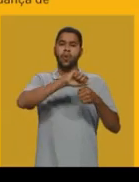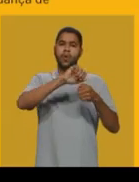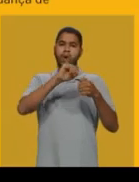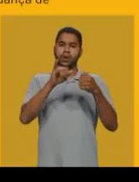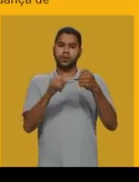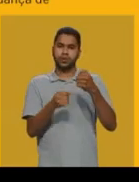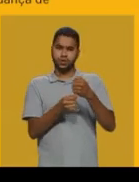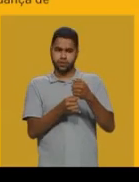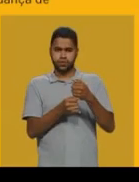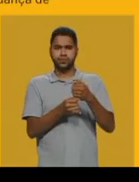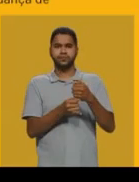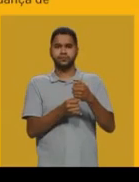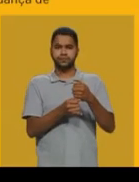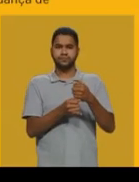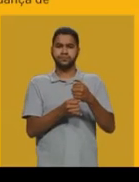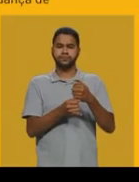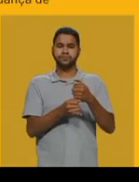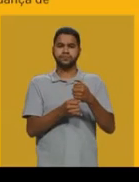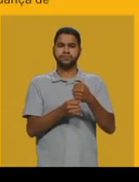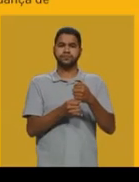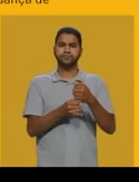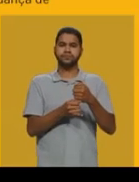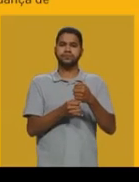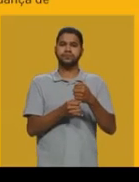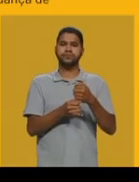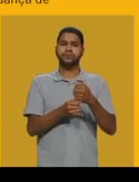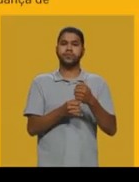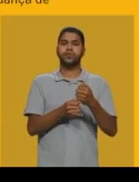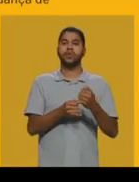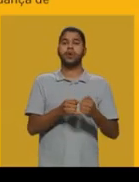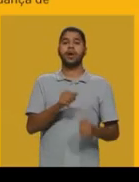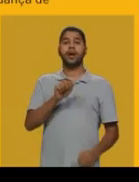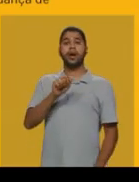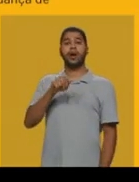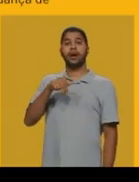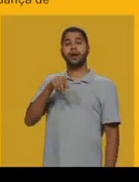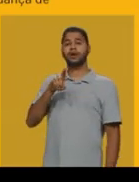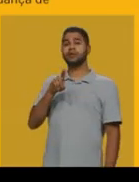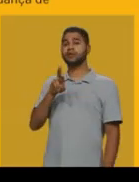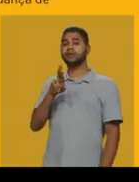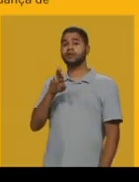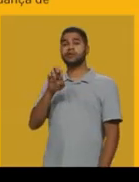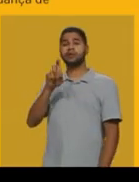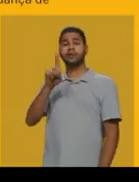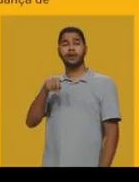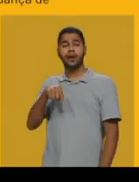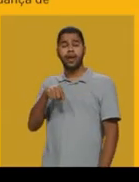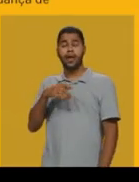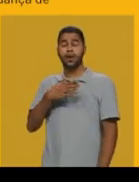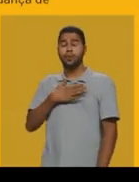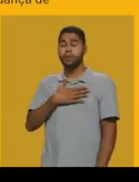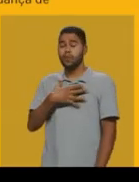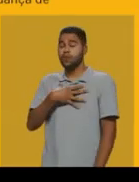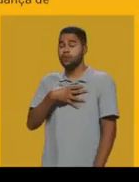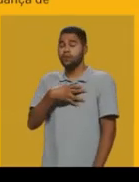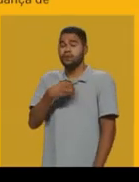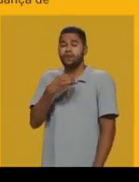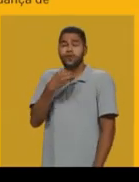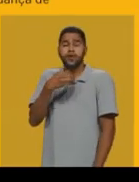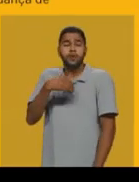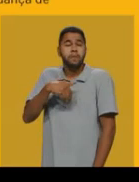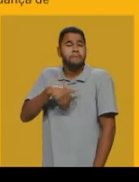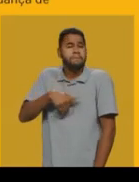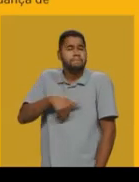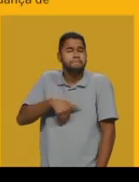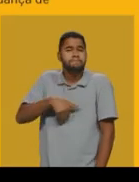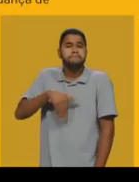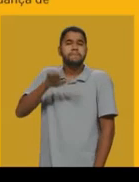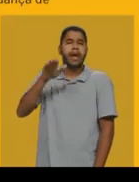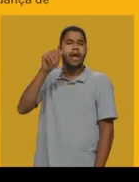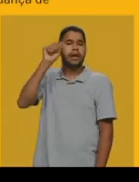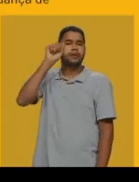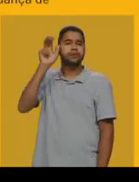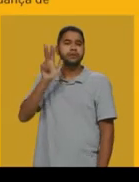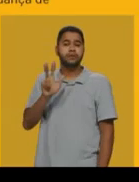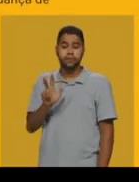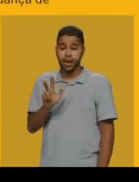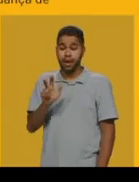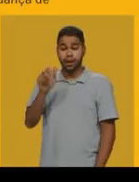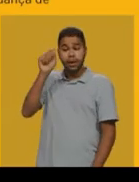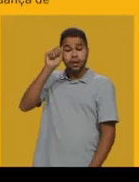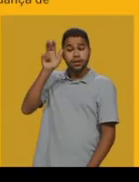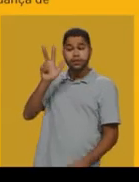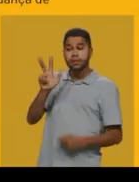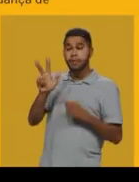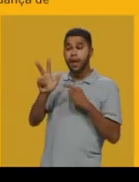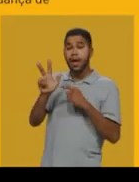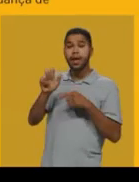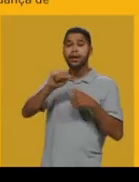adjetivos, né? Então, André é meu filho mais esperto. Esperto é um adjetivo, né?